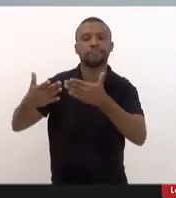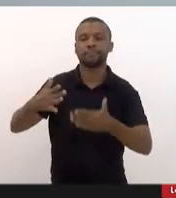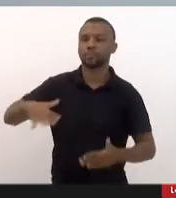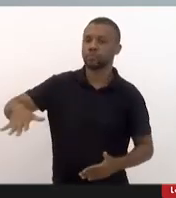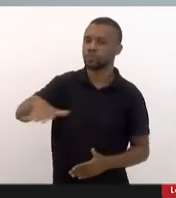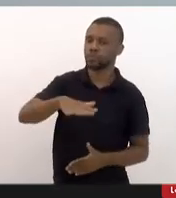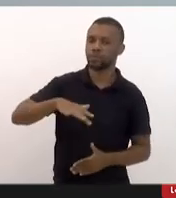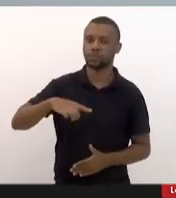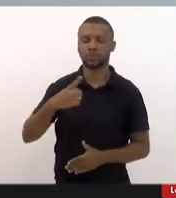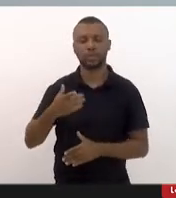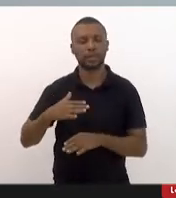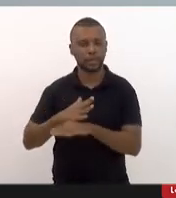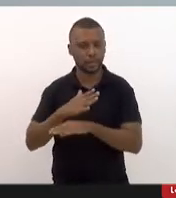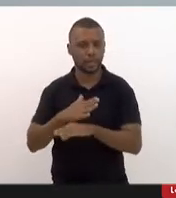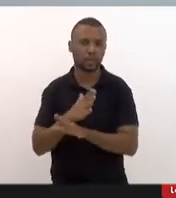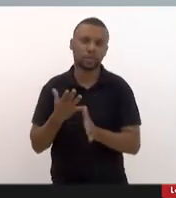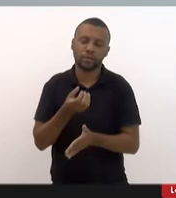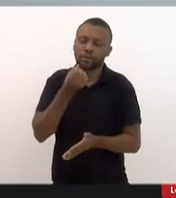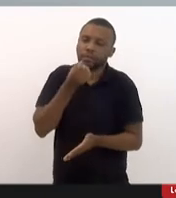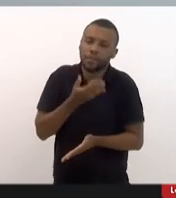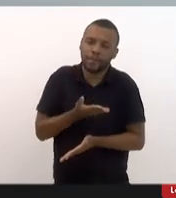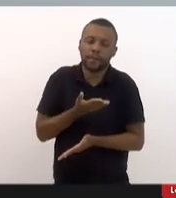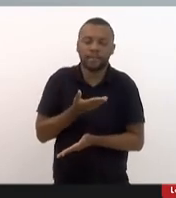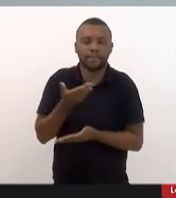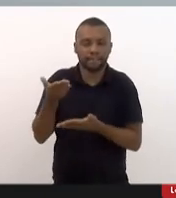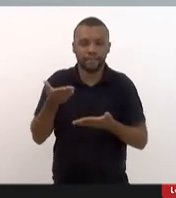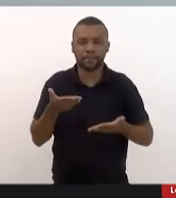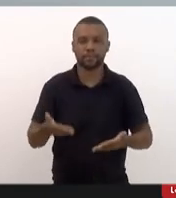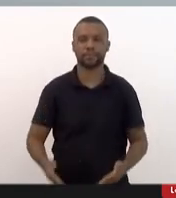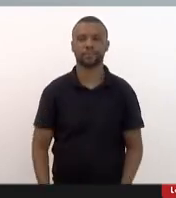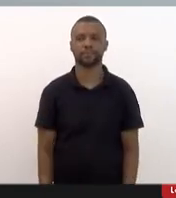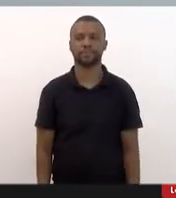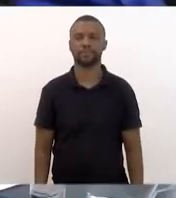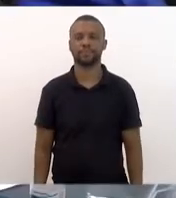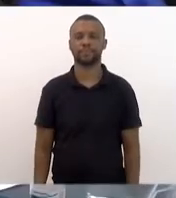vai ser muito bom e vai ser muito bem-vindo.